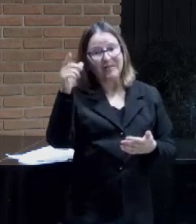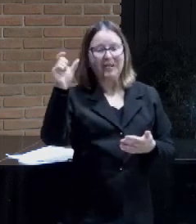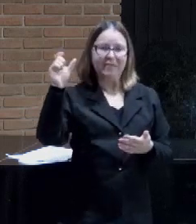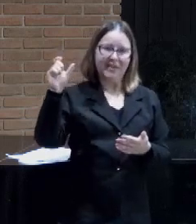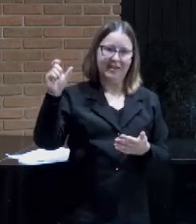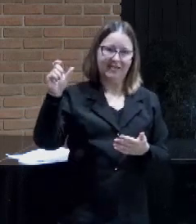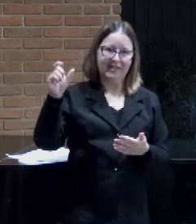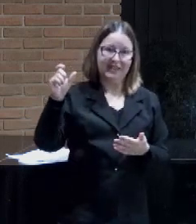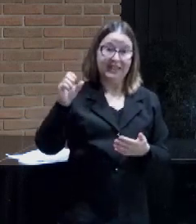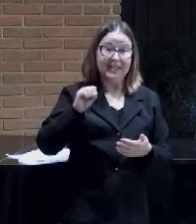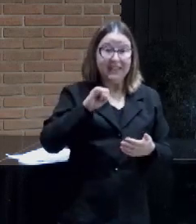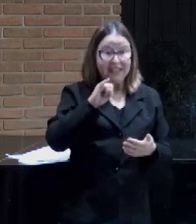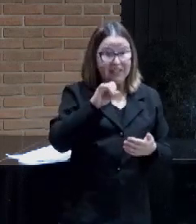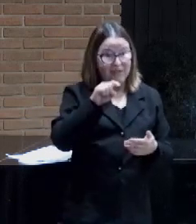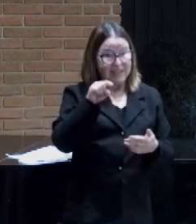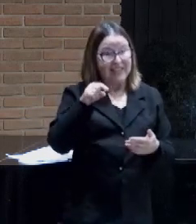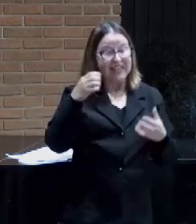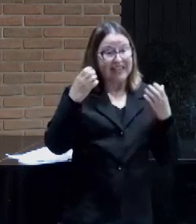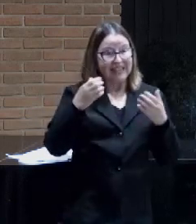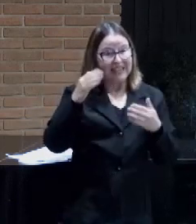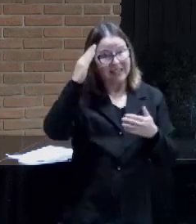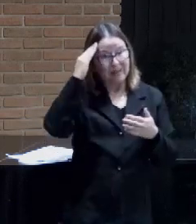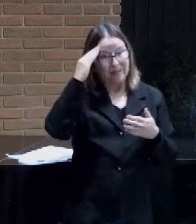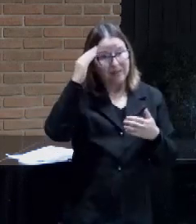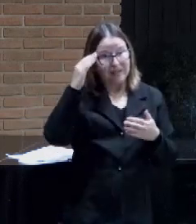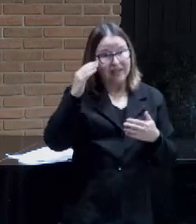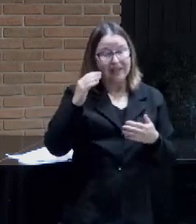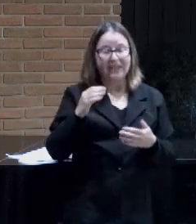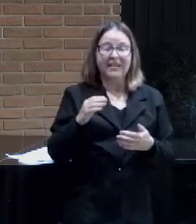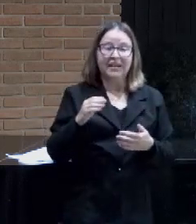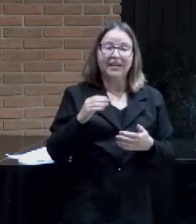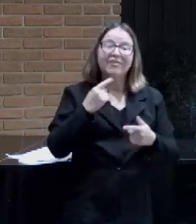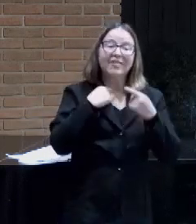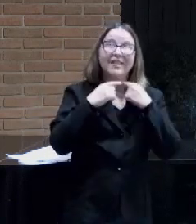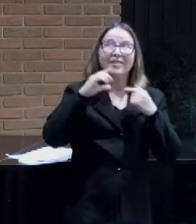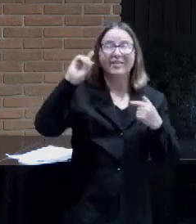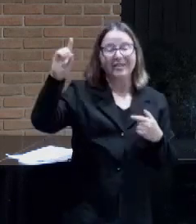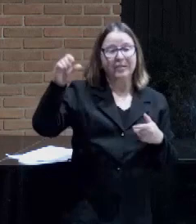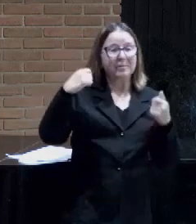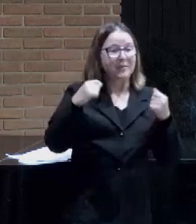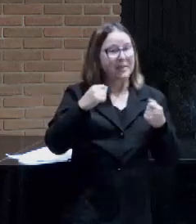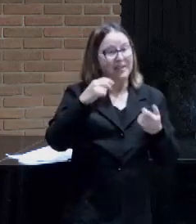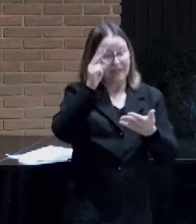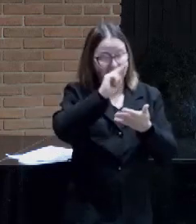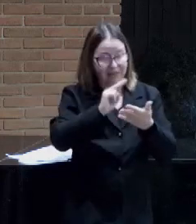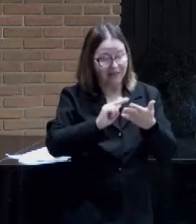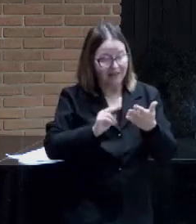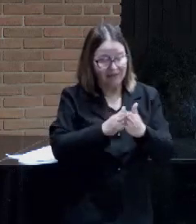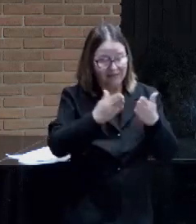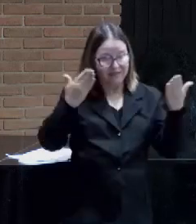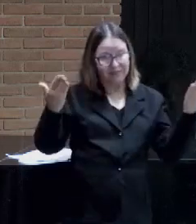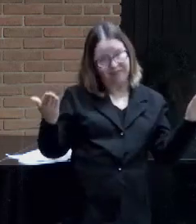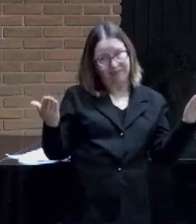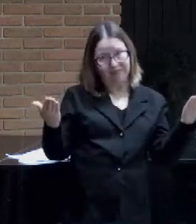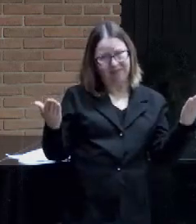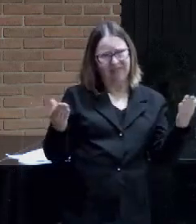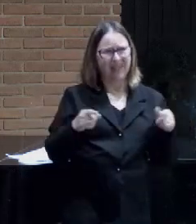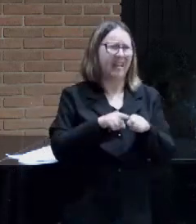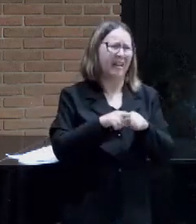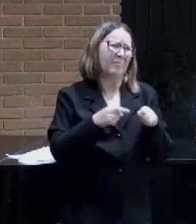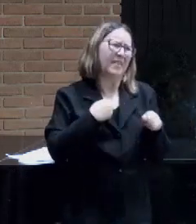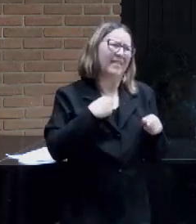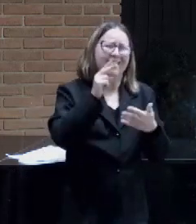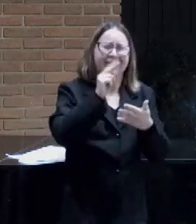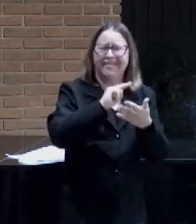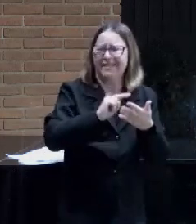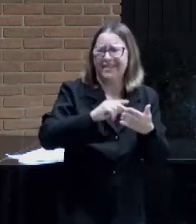faça, se você quer saber como que Deus quer que nós vivamos, como que é? É lendo a palavra, não tem outra forma. Mas Felipe, mas eu leio e ainda assim eu